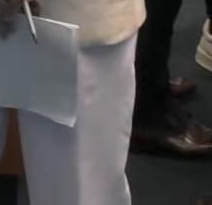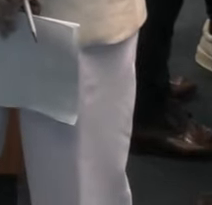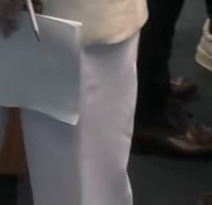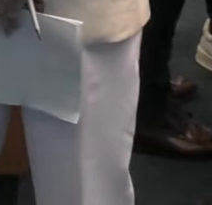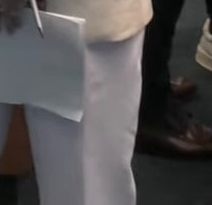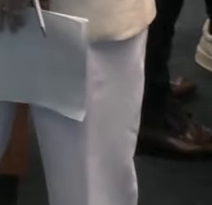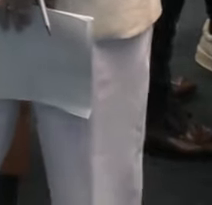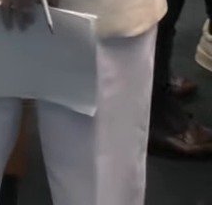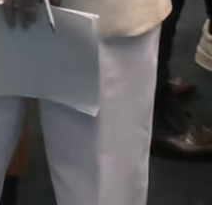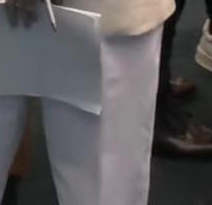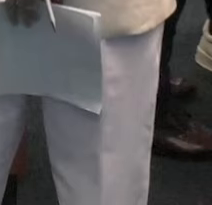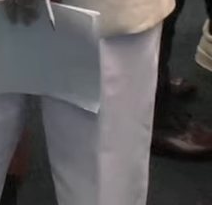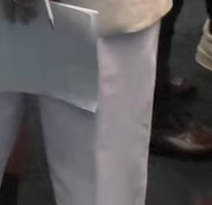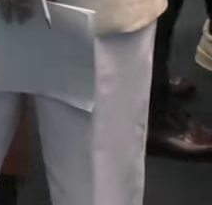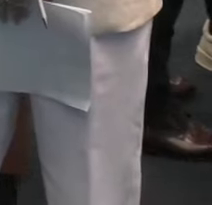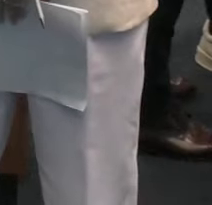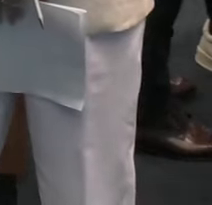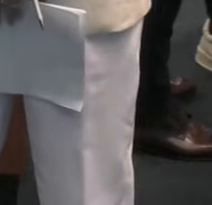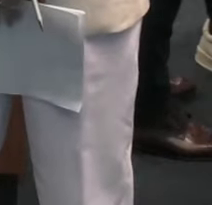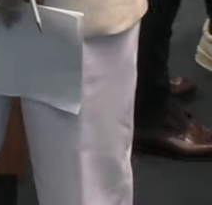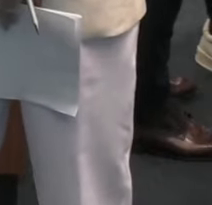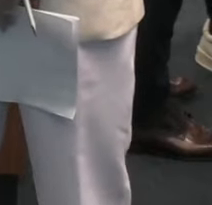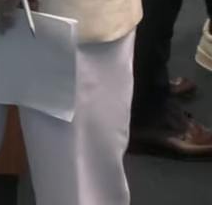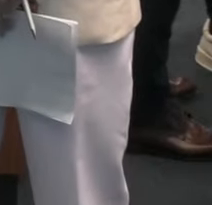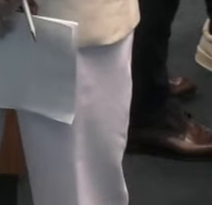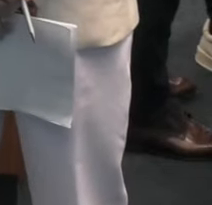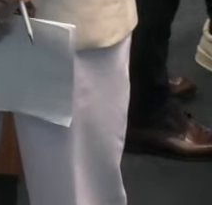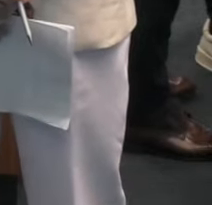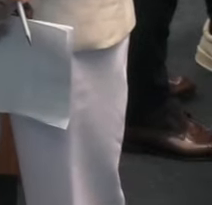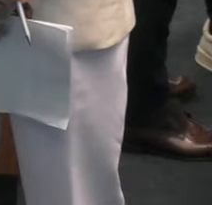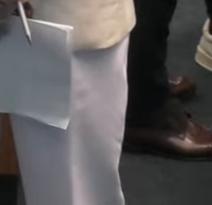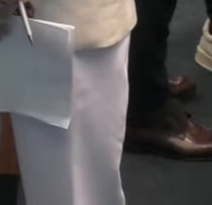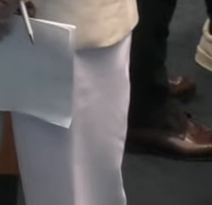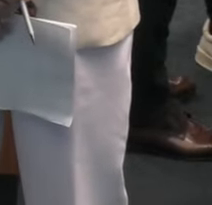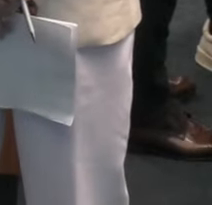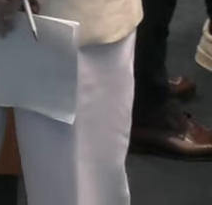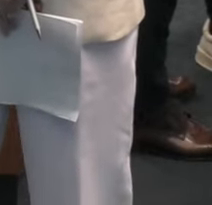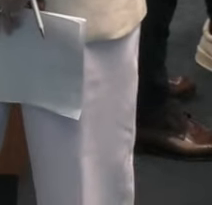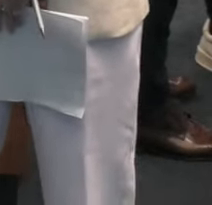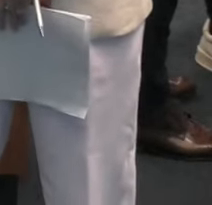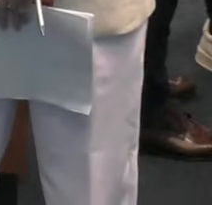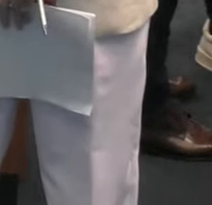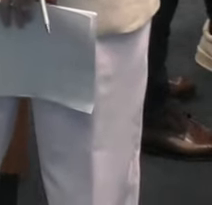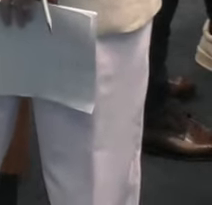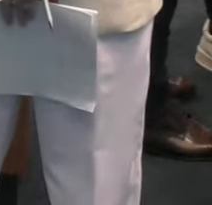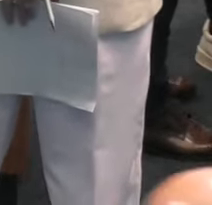à destinação de verba pública macula a nossa função